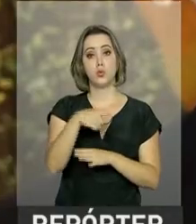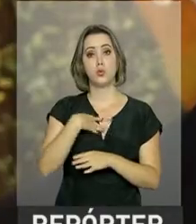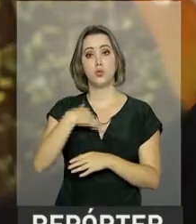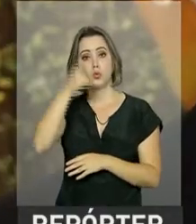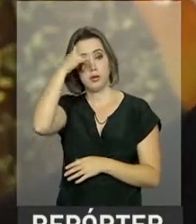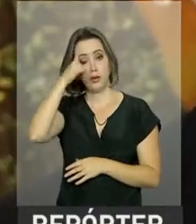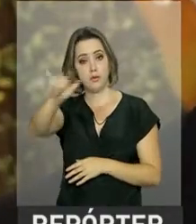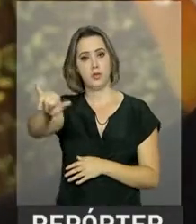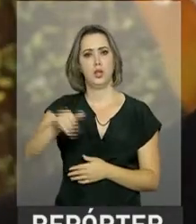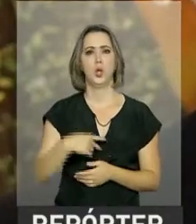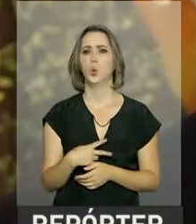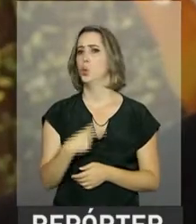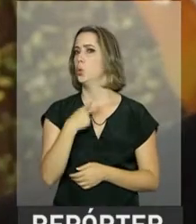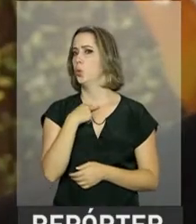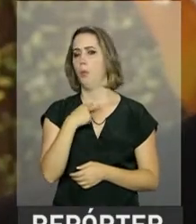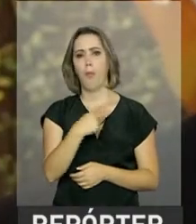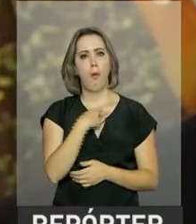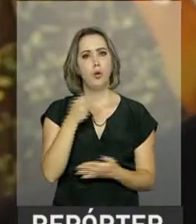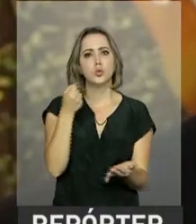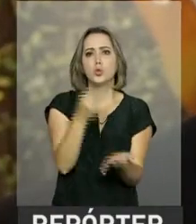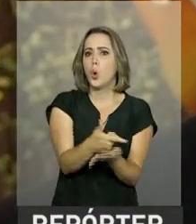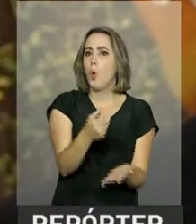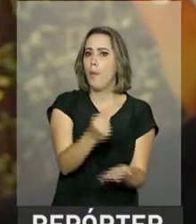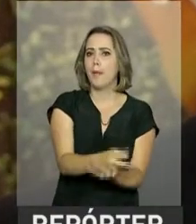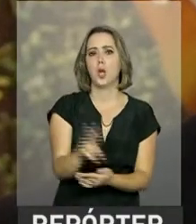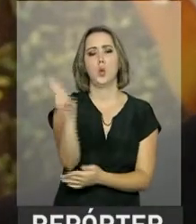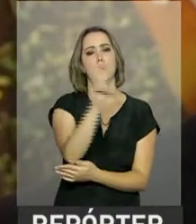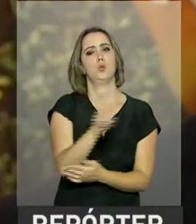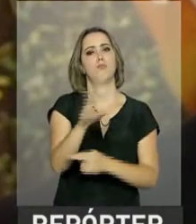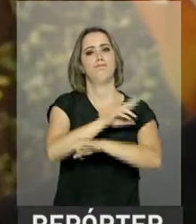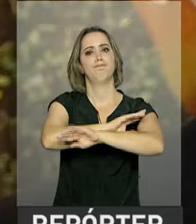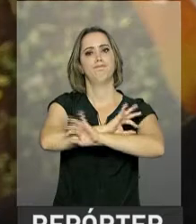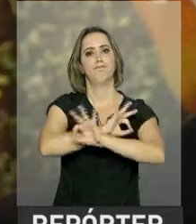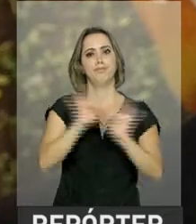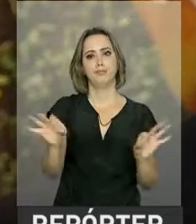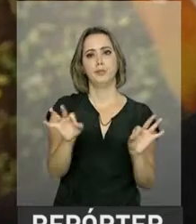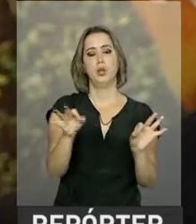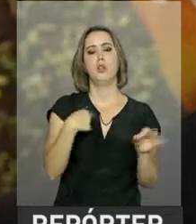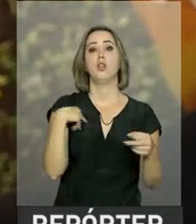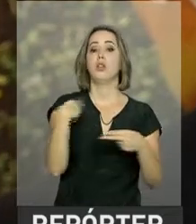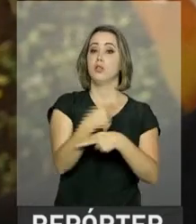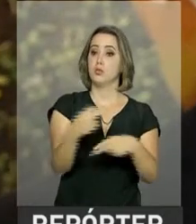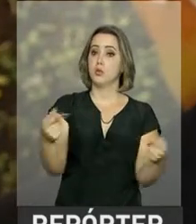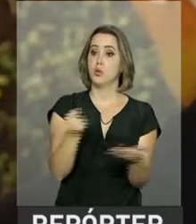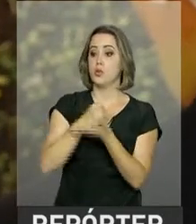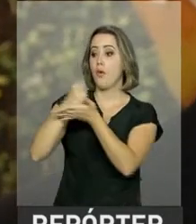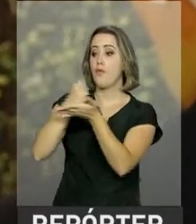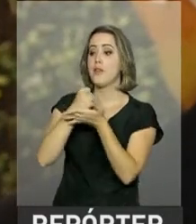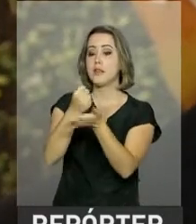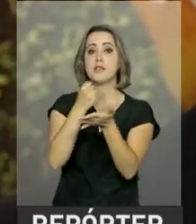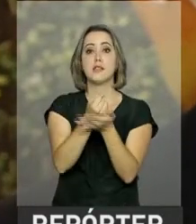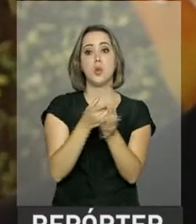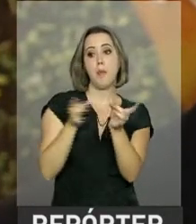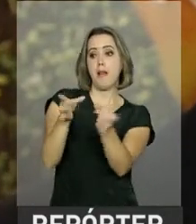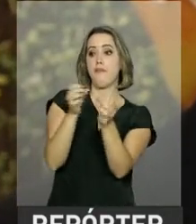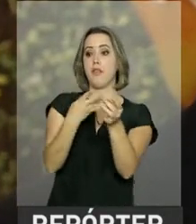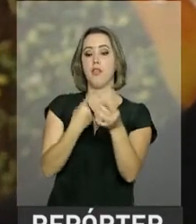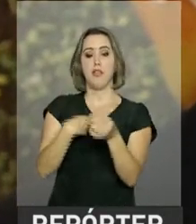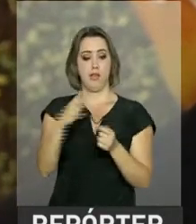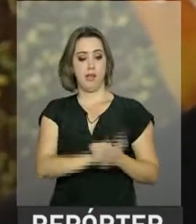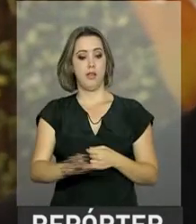Não comprando, não consumindo nenhum desses produtos que são oferecidos pelas crianças que estão